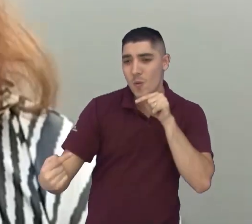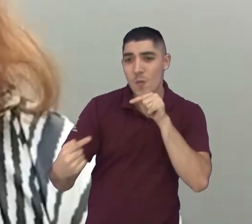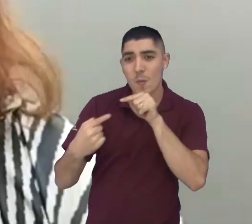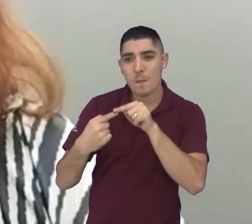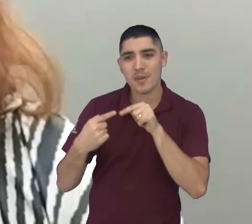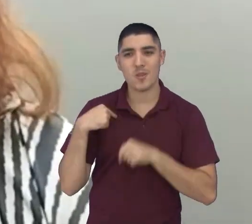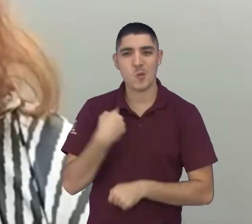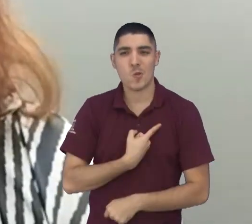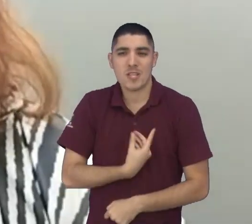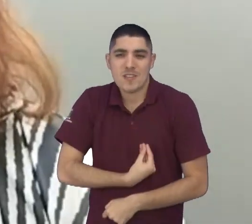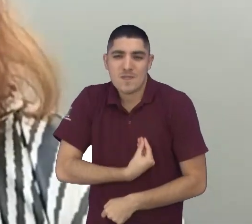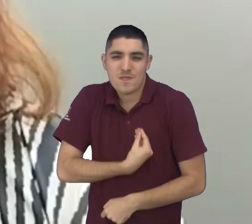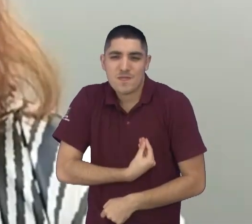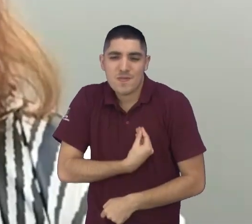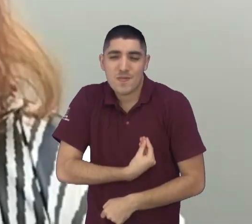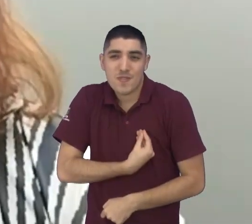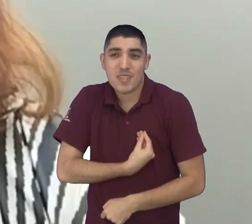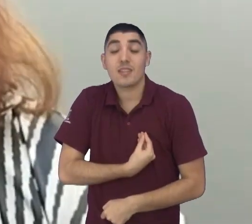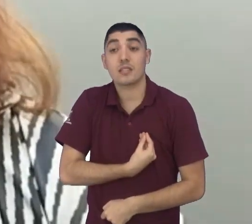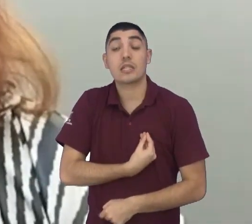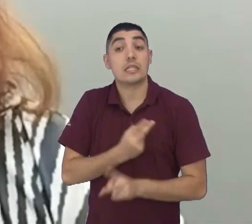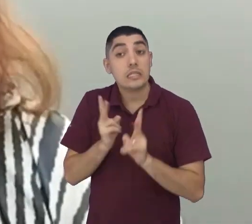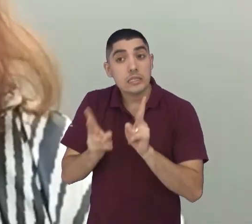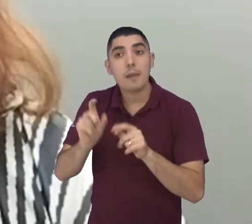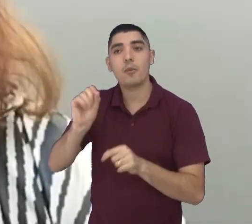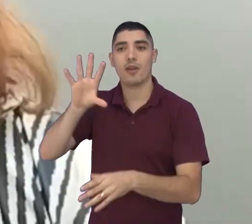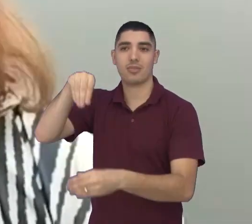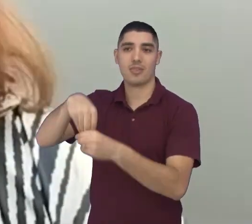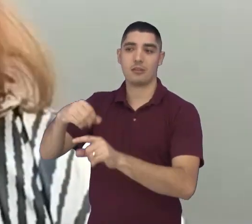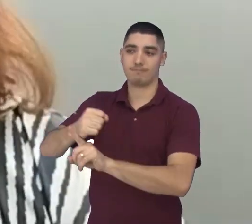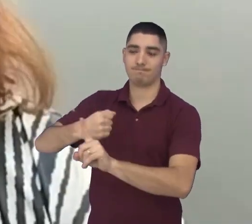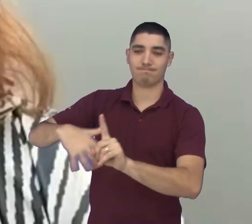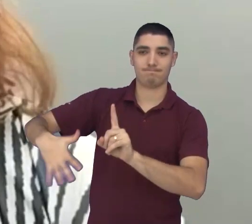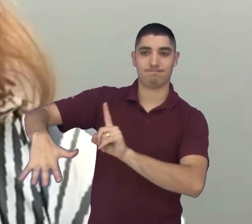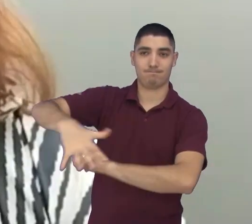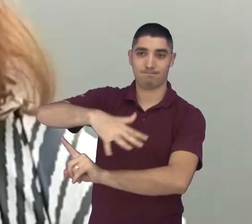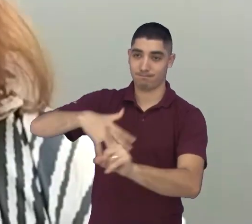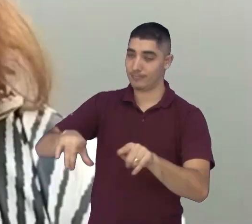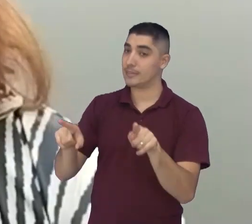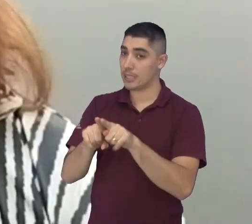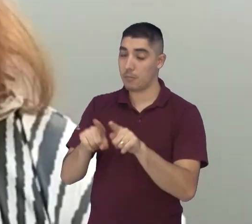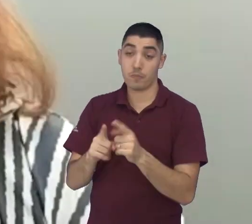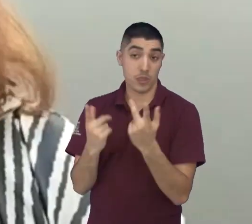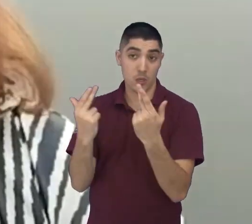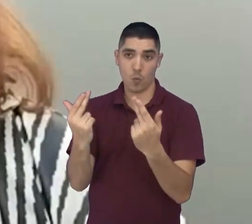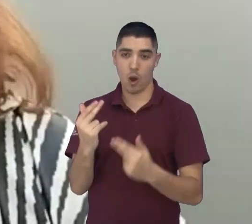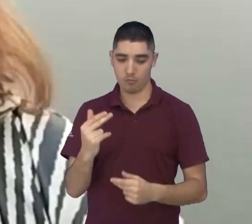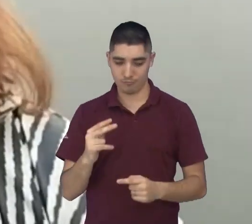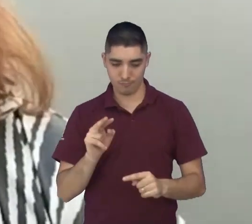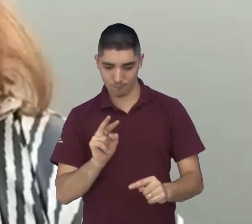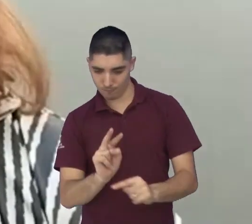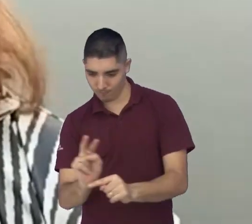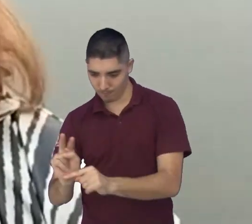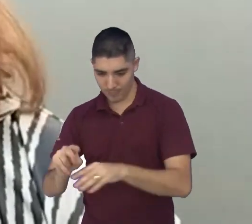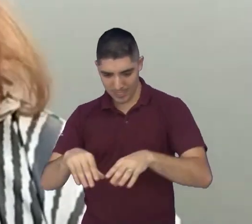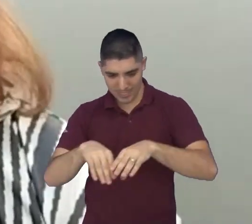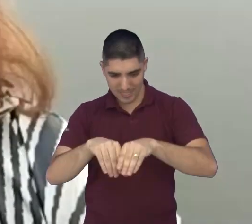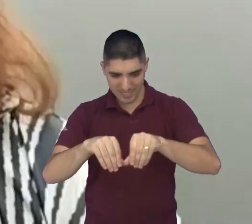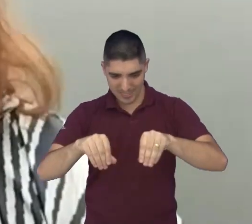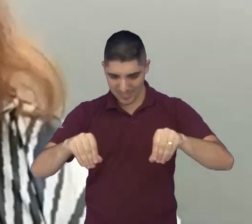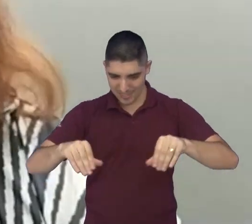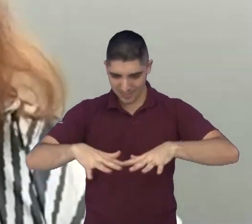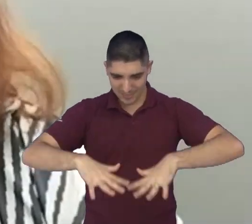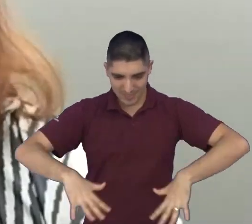inseridos, que é a questão ambiental, que sim, como a gente cuida da nossa terra, também